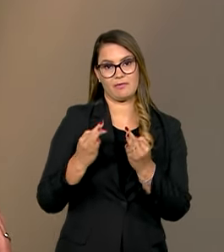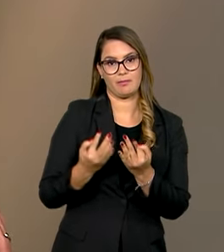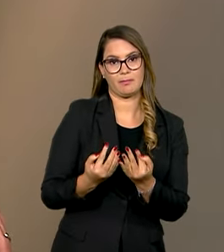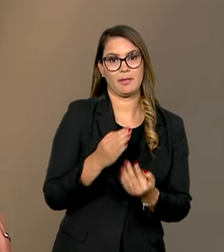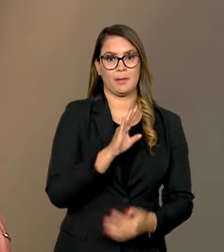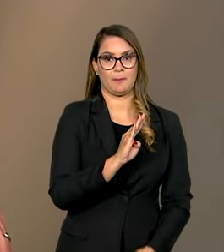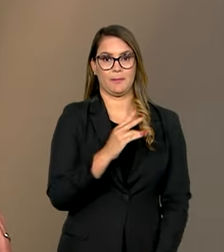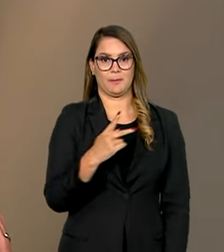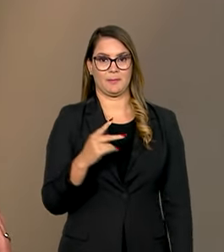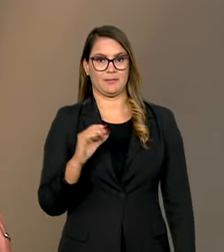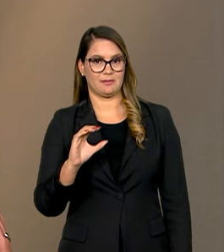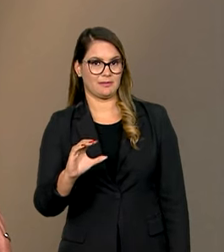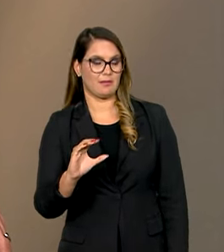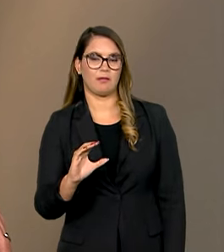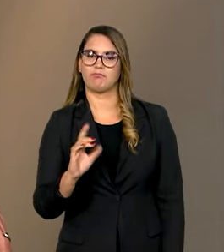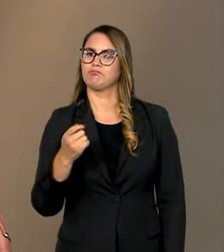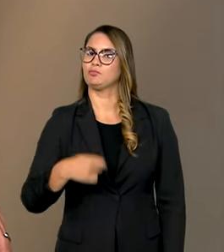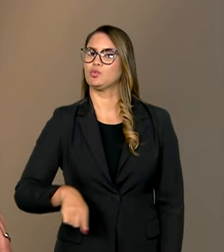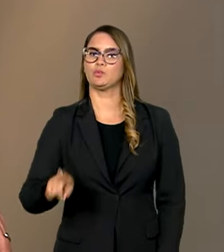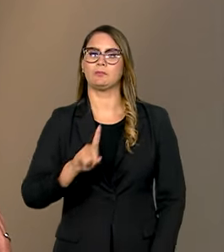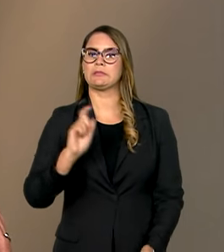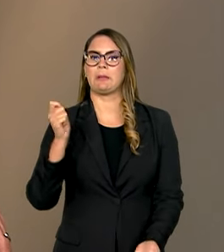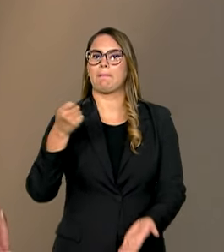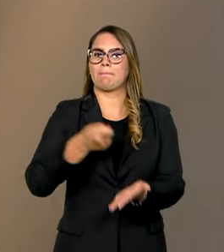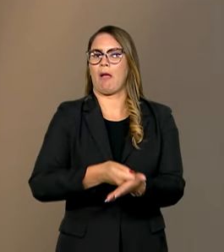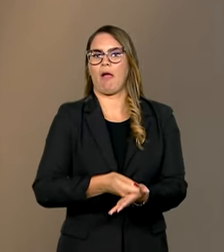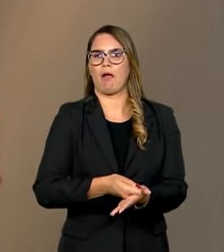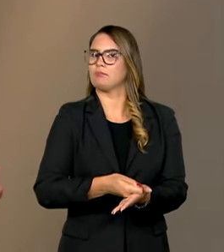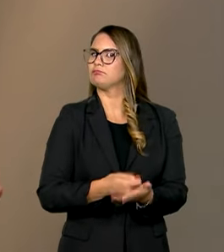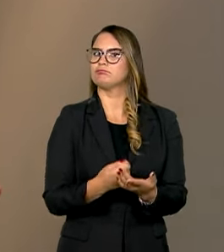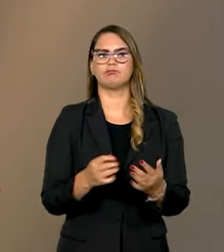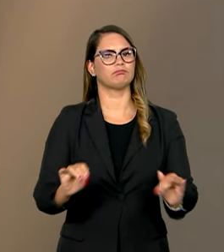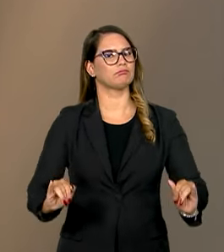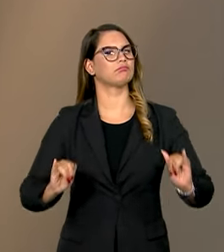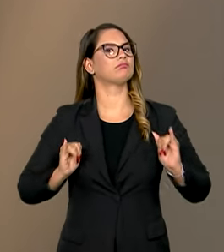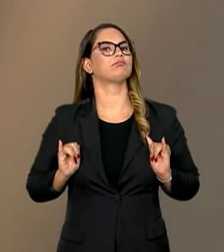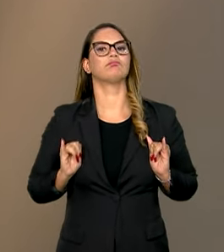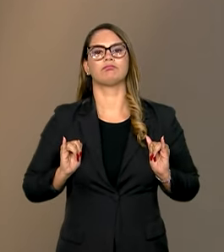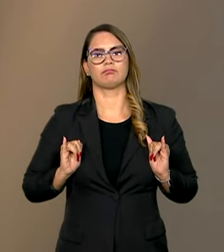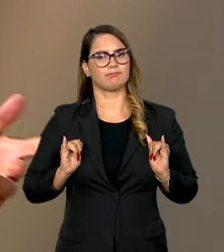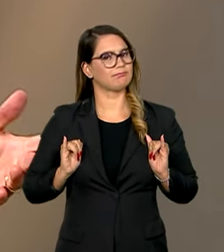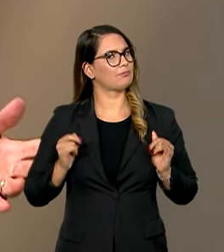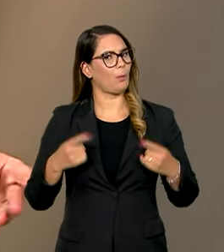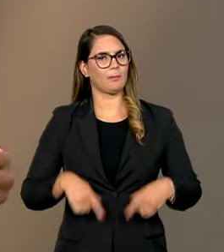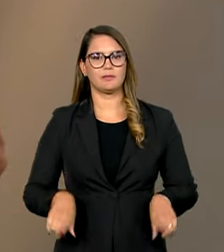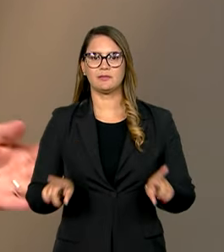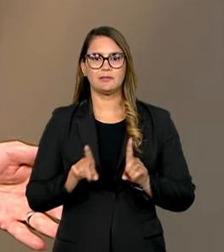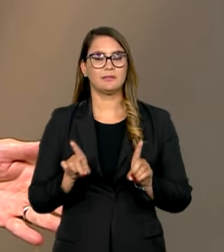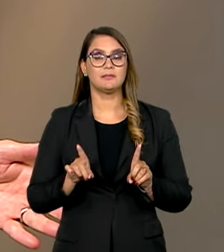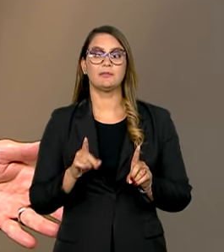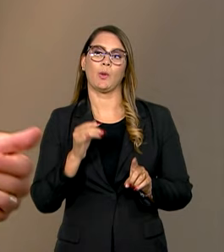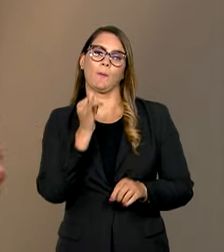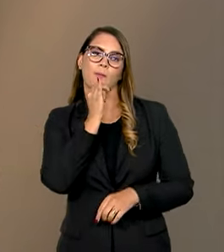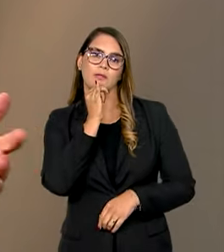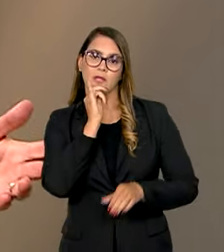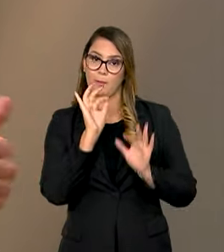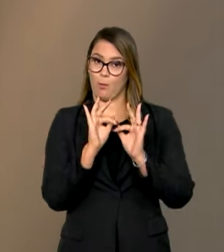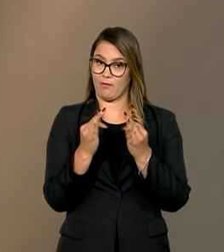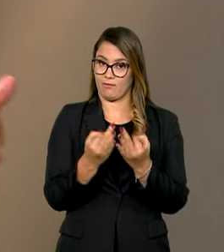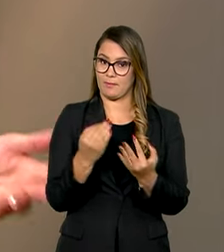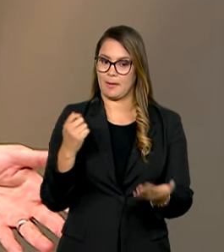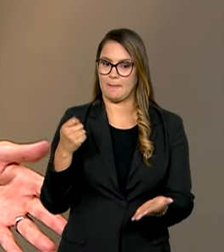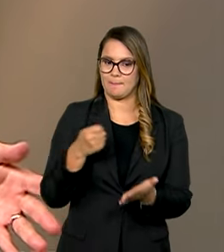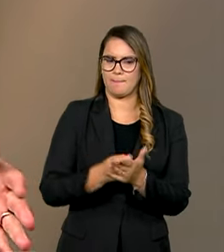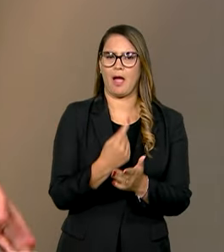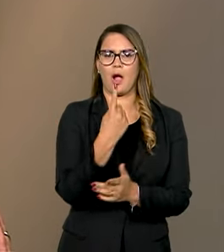BPC, elas não têm mais que pagar a parcela do Minha Casa Minha Vida. Elas estão isentas. Então, se vamos supor o seguinte, uma família que já paga aí